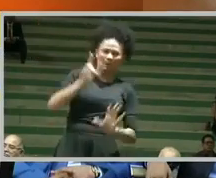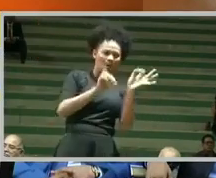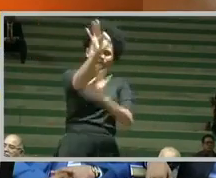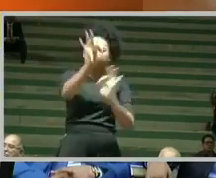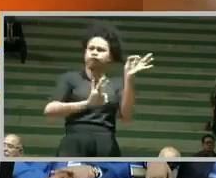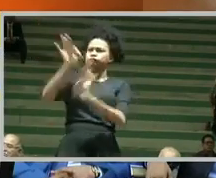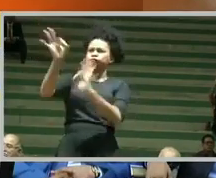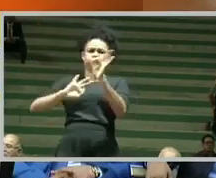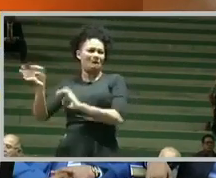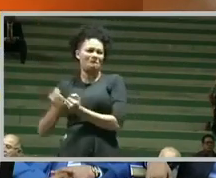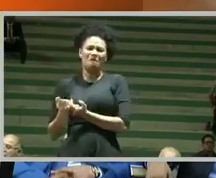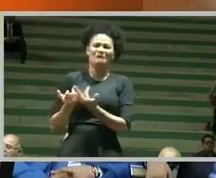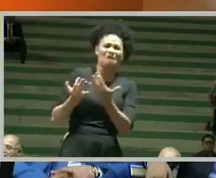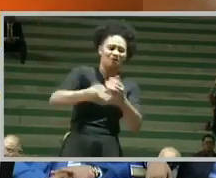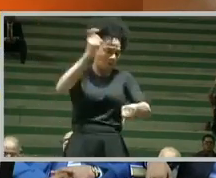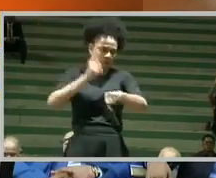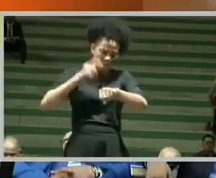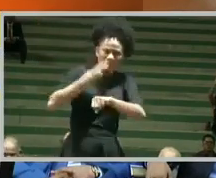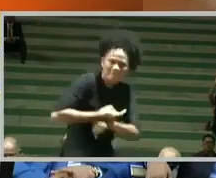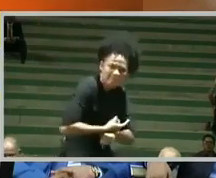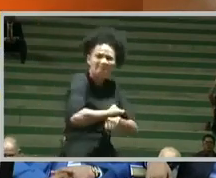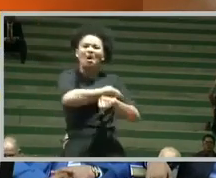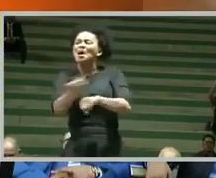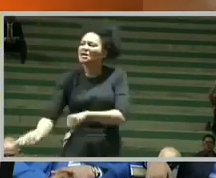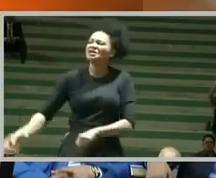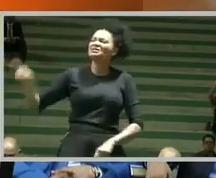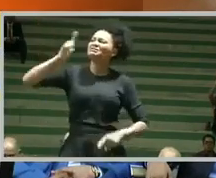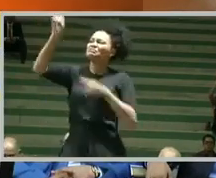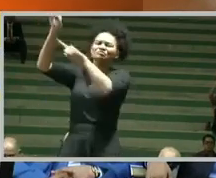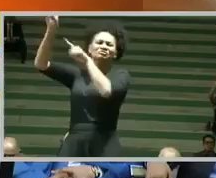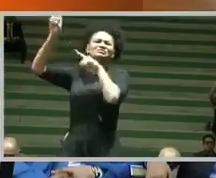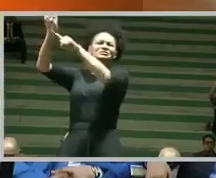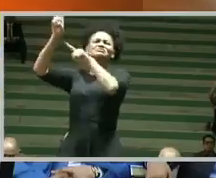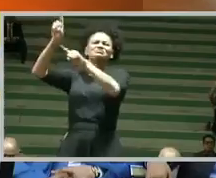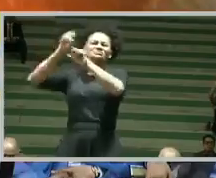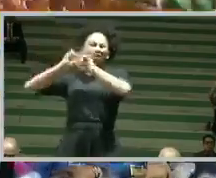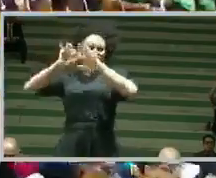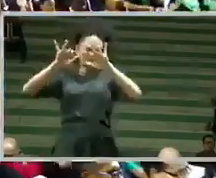fazer, e a seu tempo Ele.